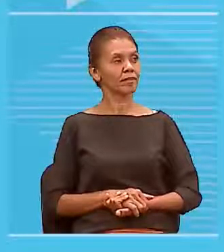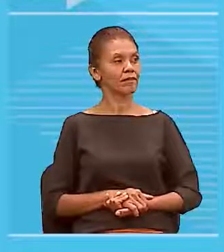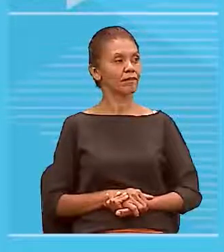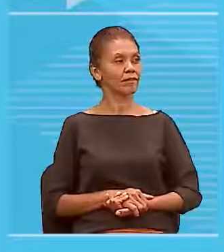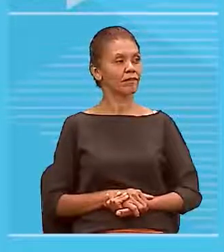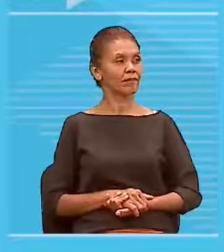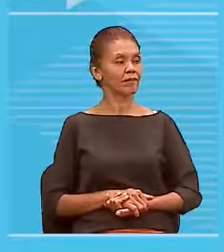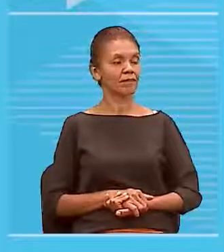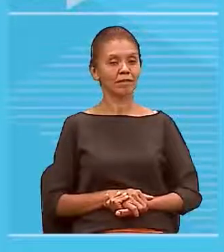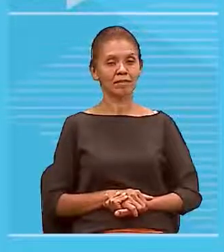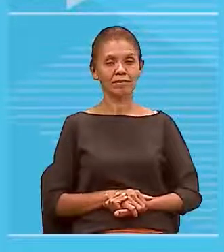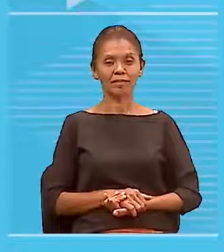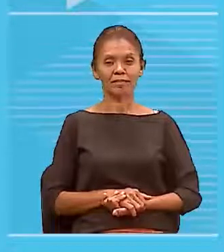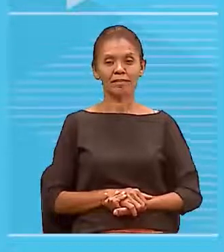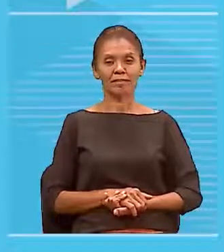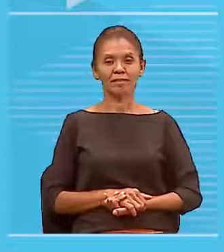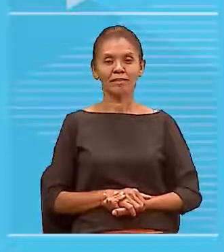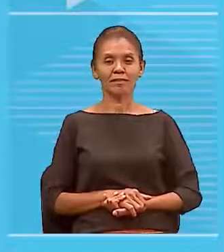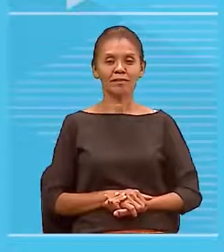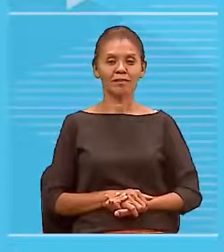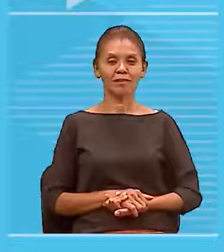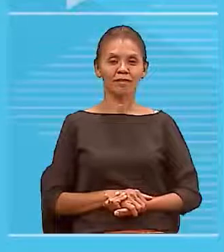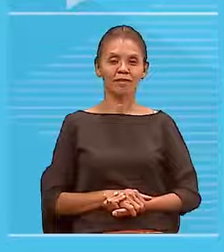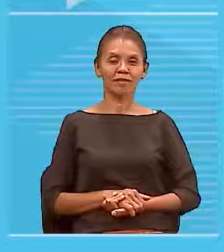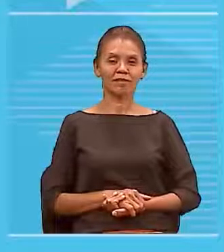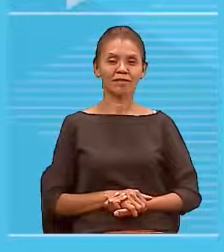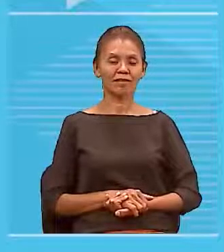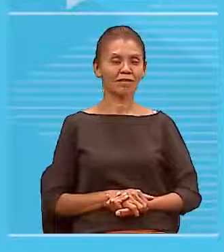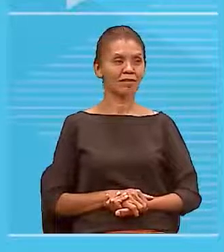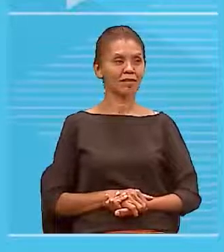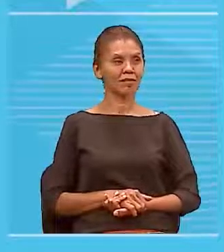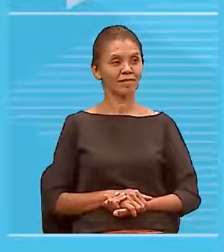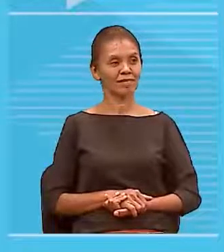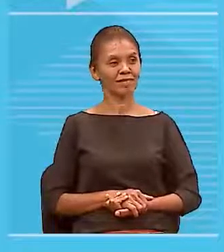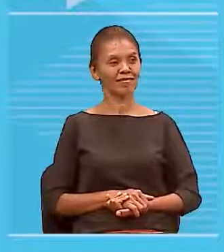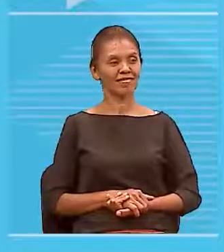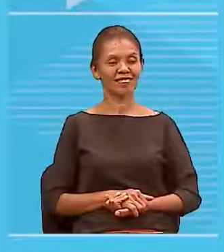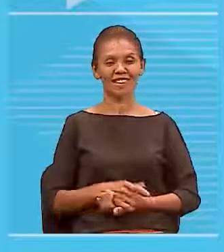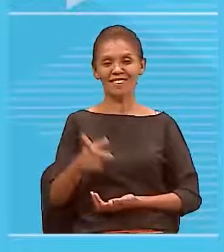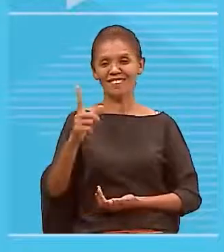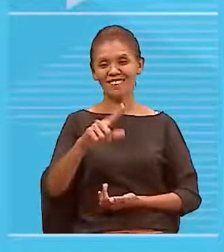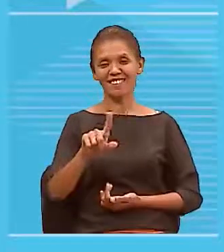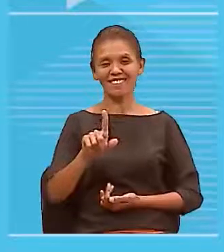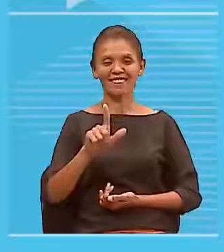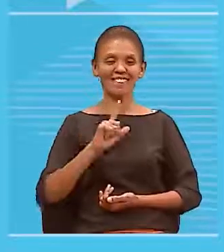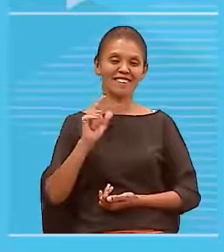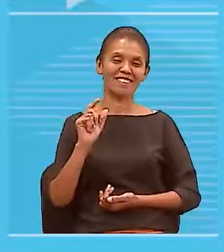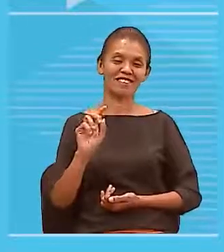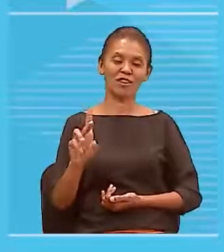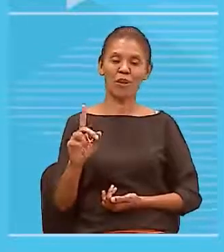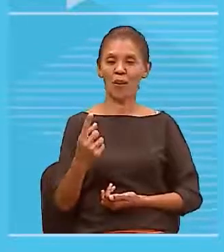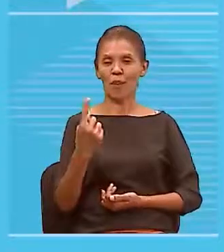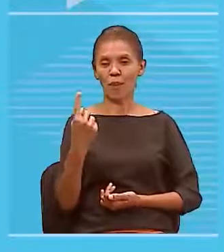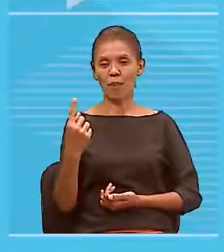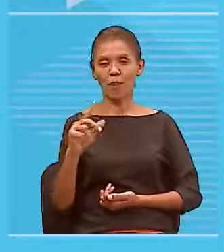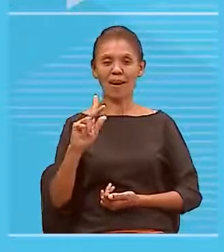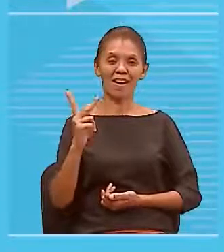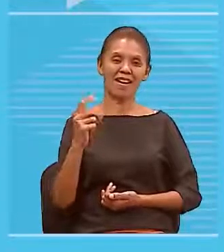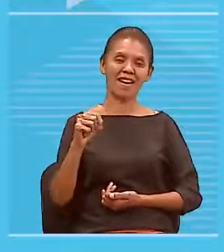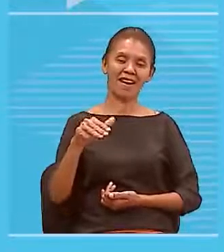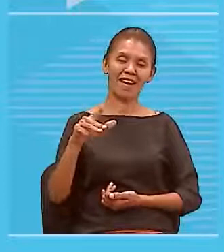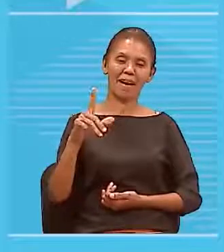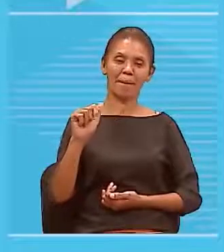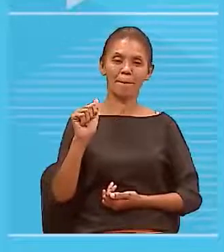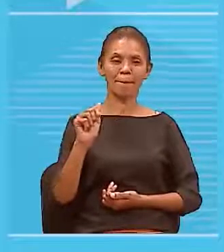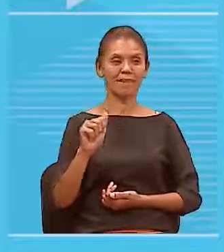Exclusivamente. Pra vocês. Vocês só tem uma Ramanda, rapaz, na vida de vocês, que sou eu. Por isso que vocês têm que me amar. Bora pra frente.